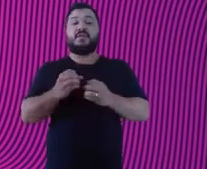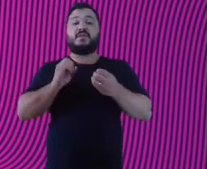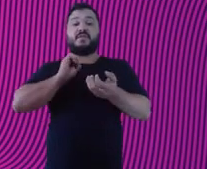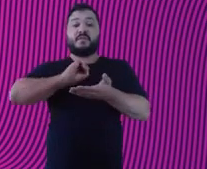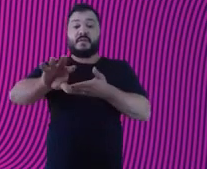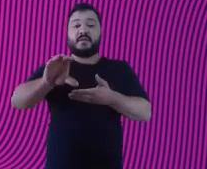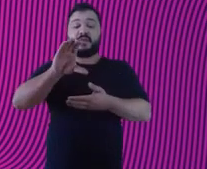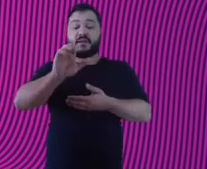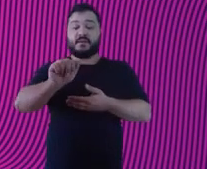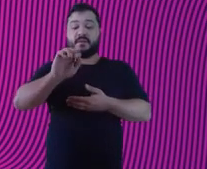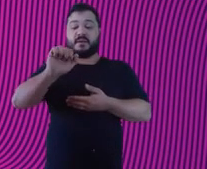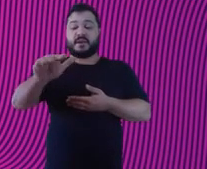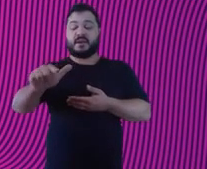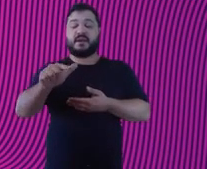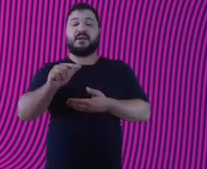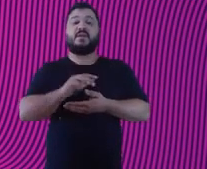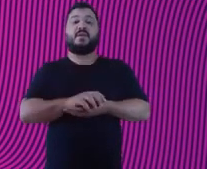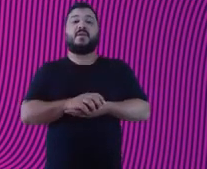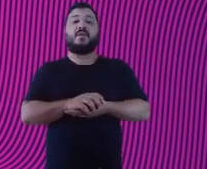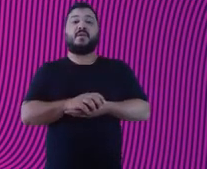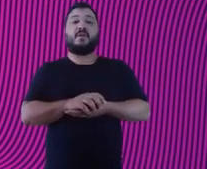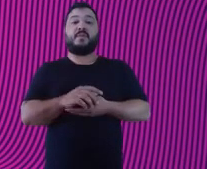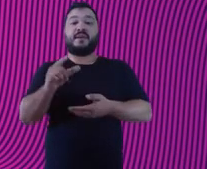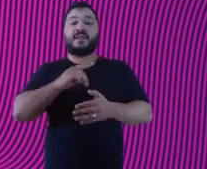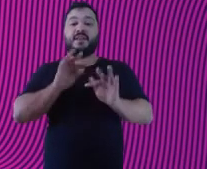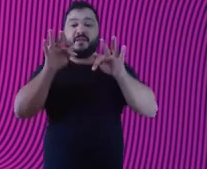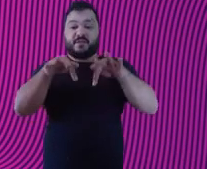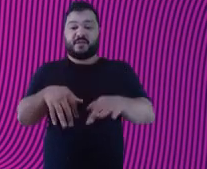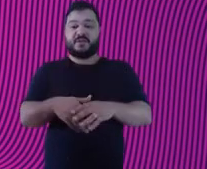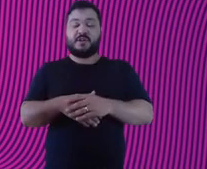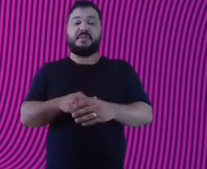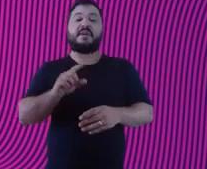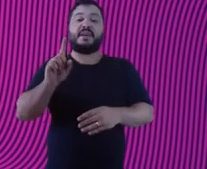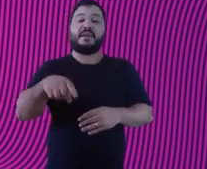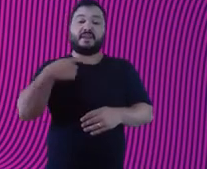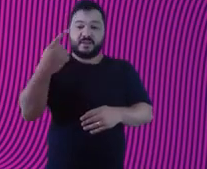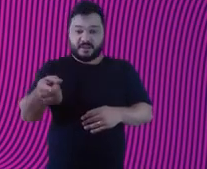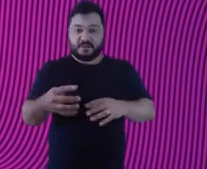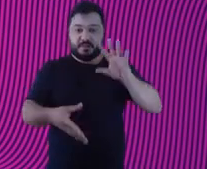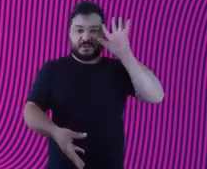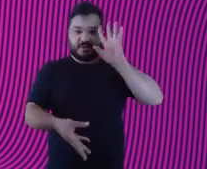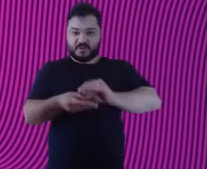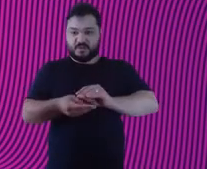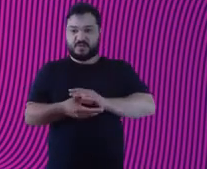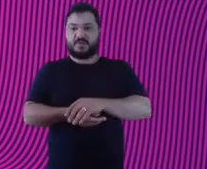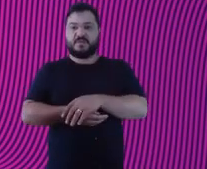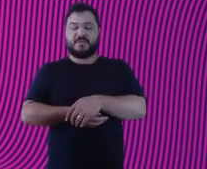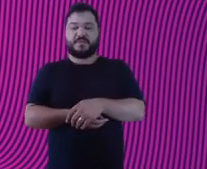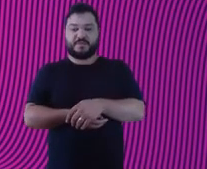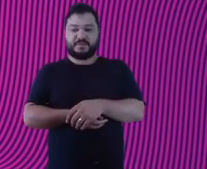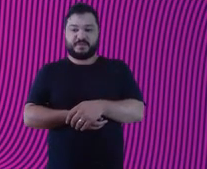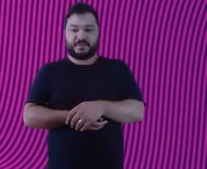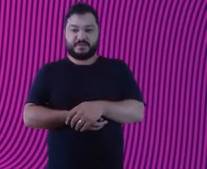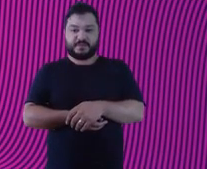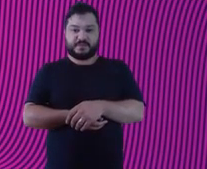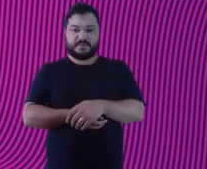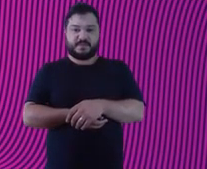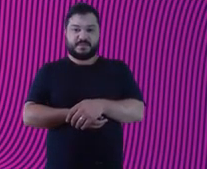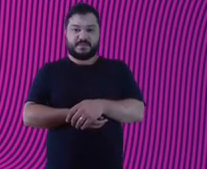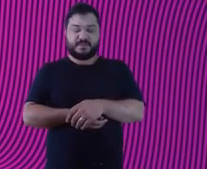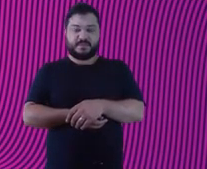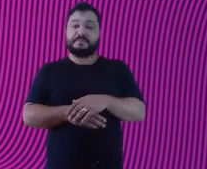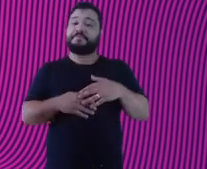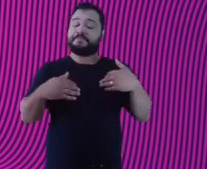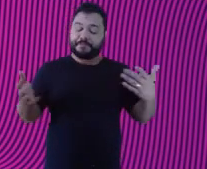para fazer o fechamento, depois eu falo, eu concluo aqui. Carol?